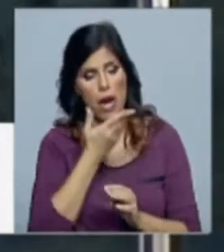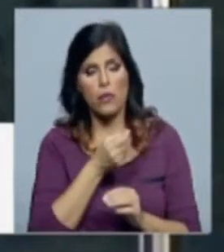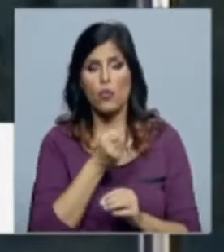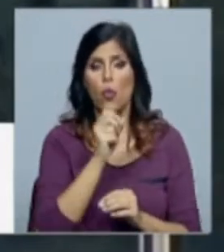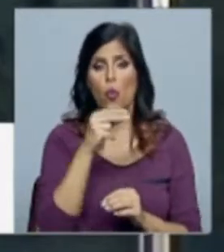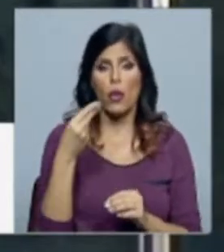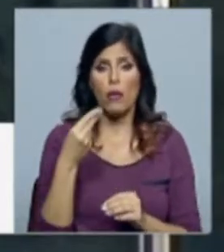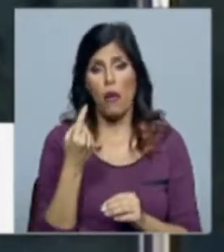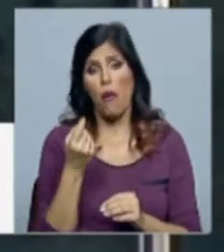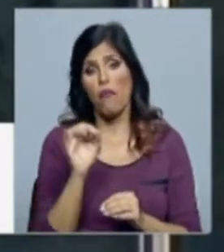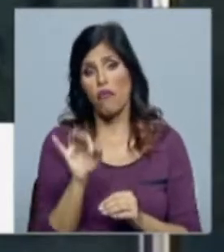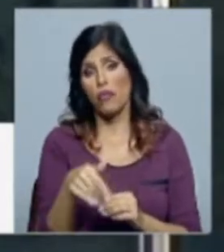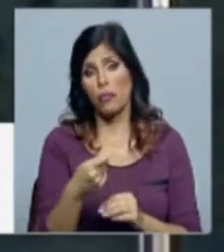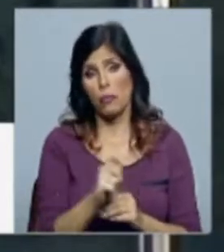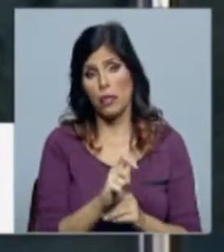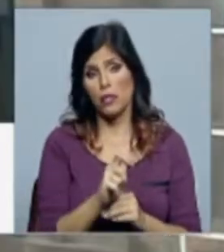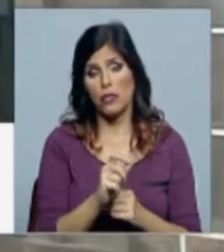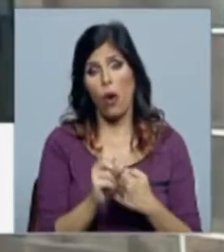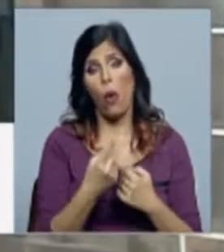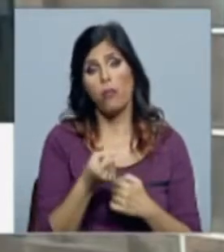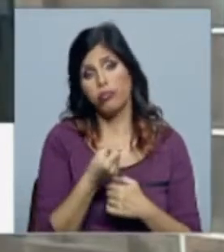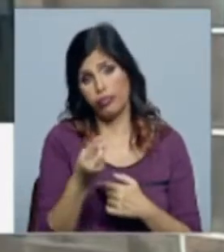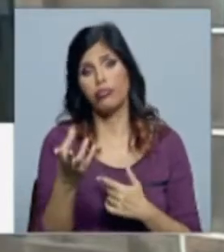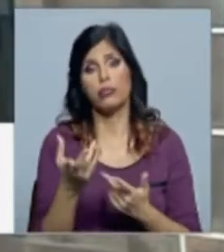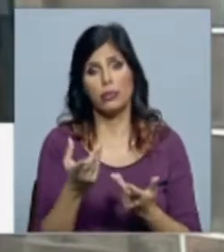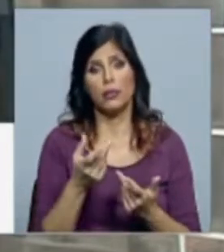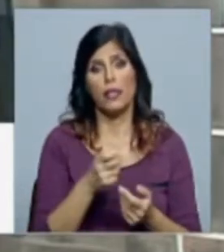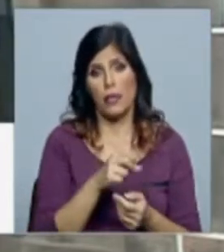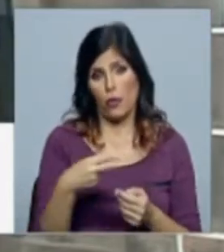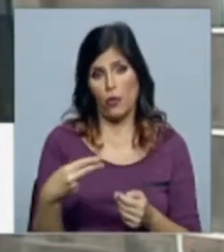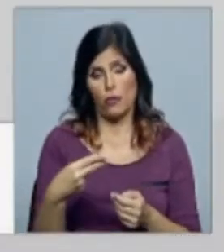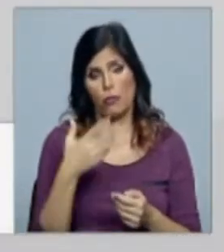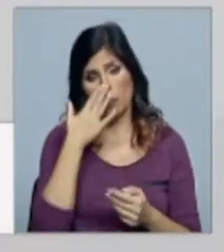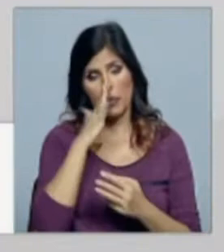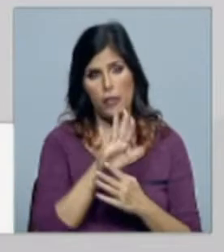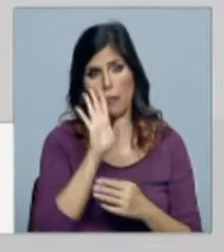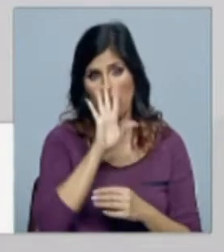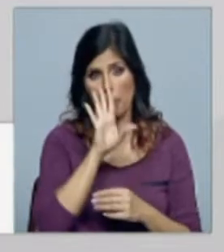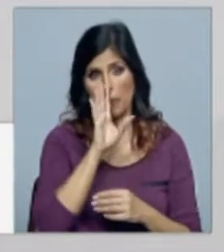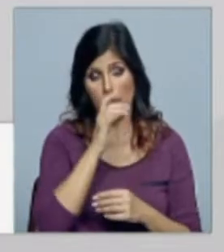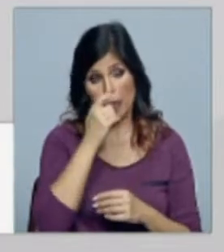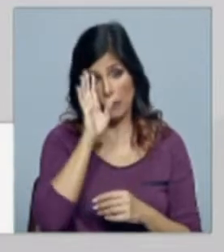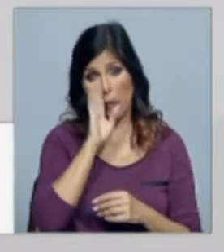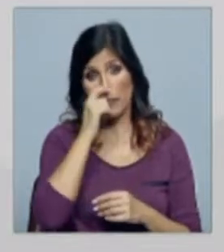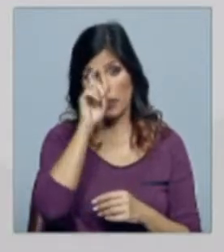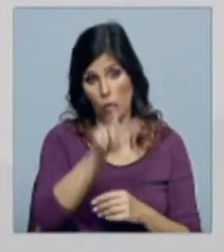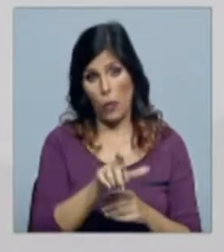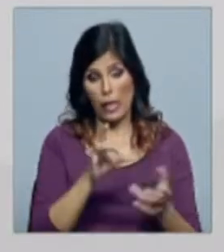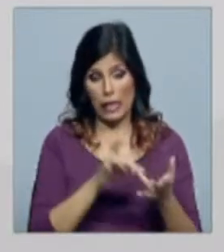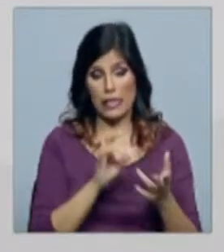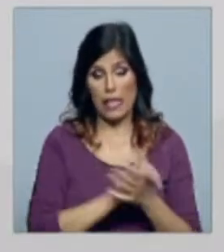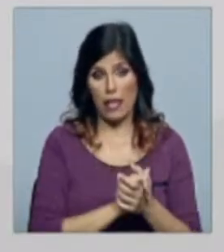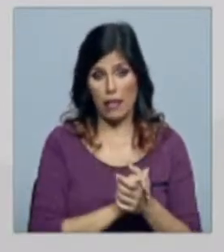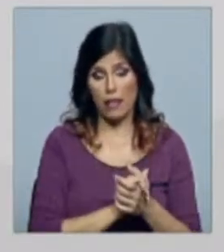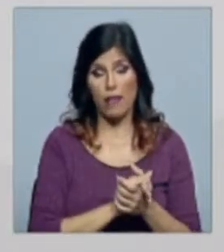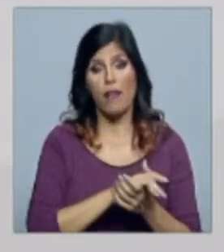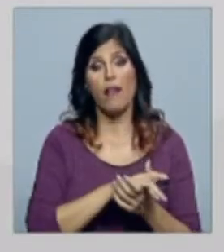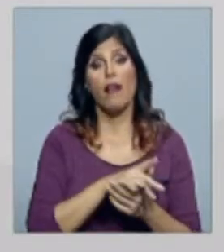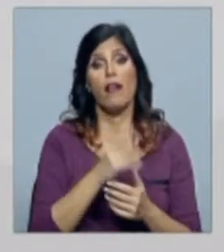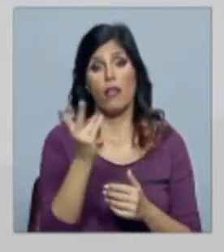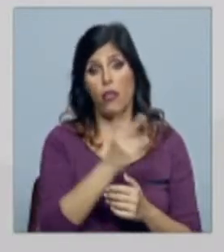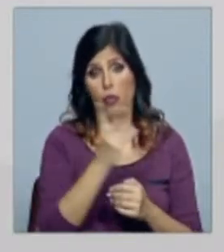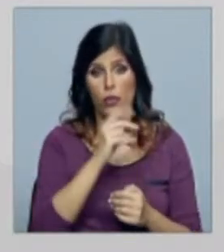euro ao fim do mês o algumas dezenas por exemplo um contribuinte casado dois titulares de rendimentos e sem filhos